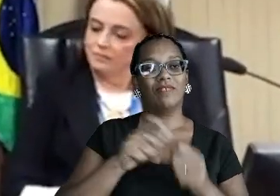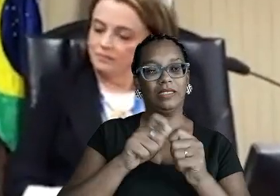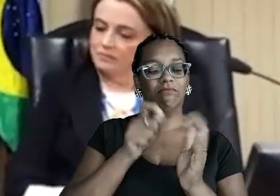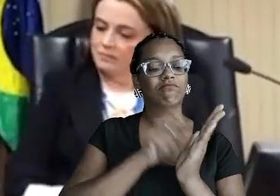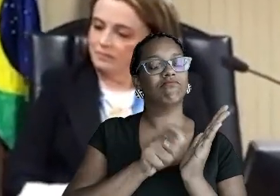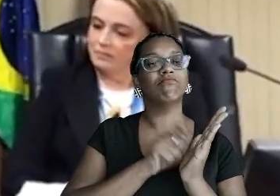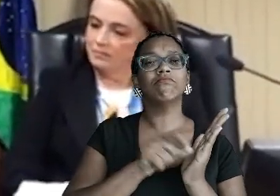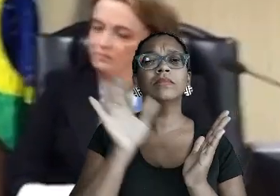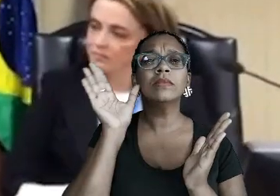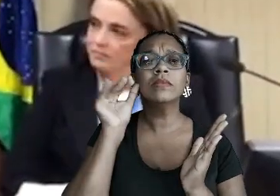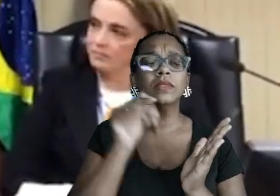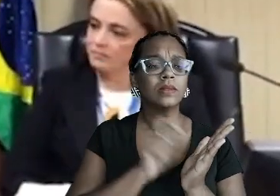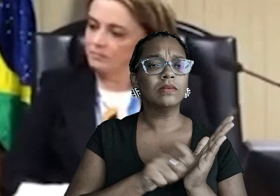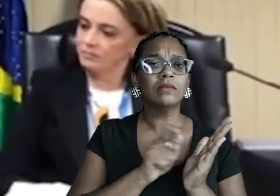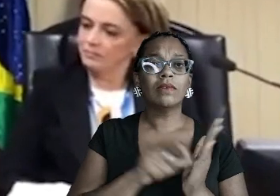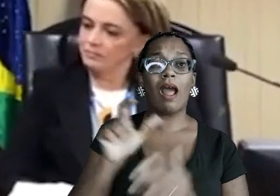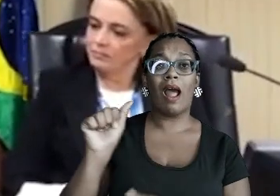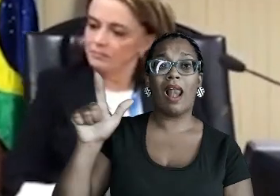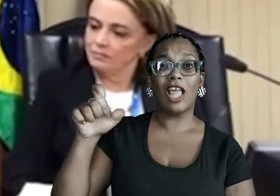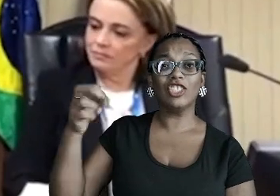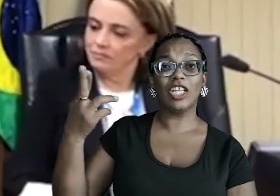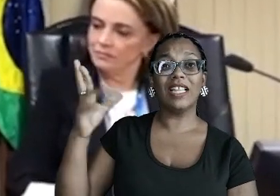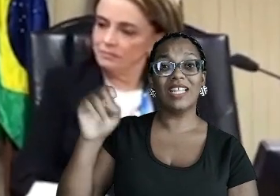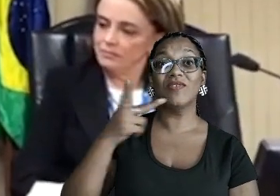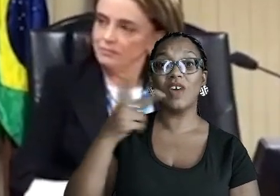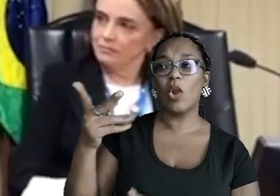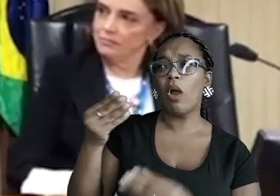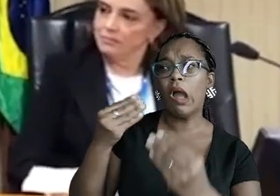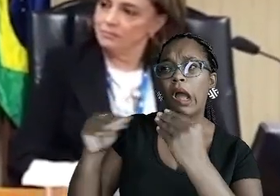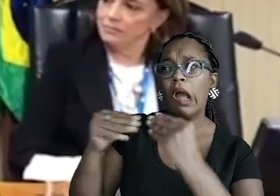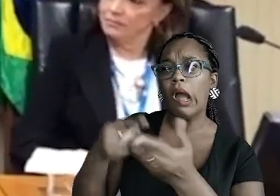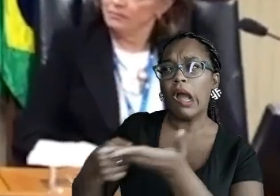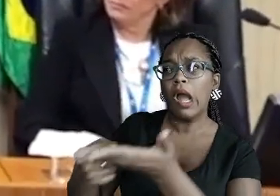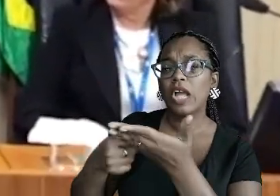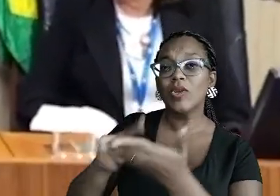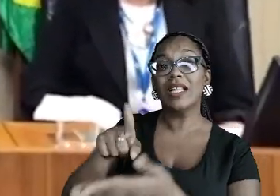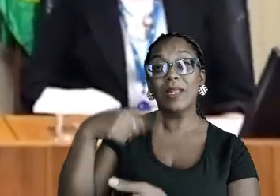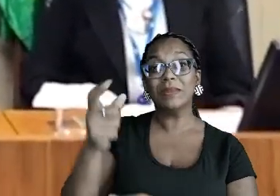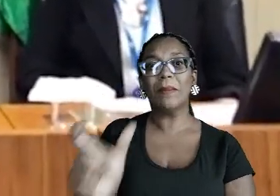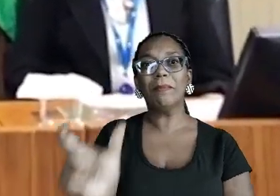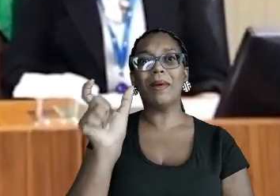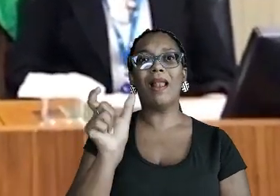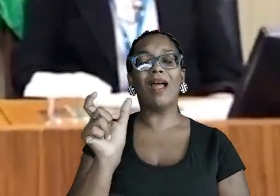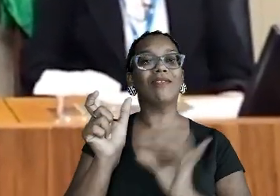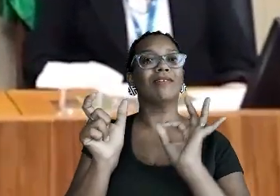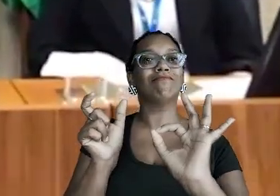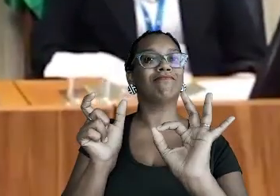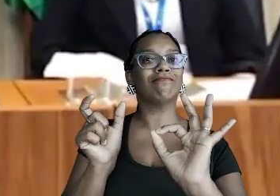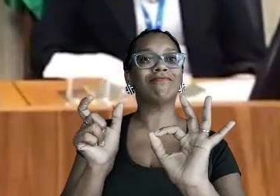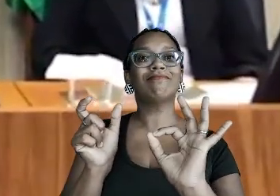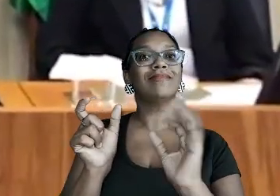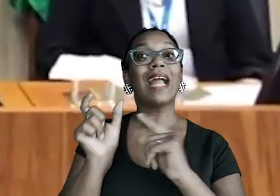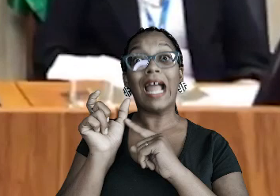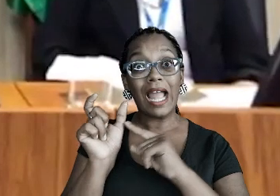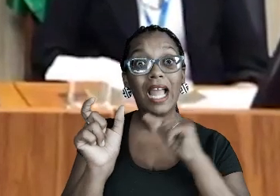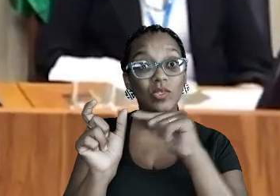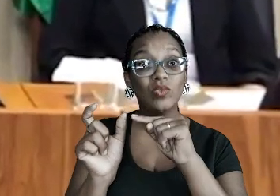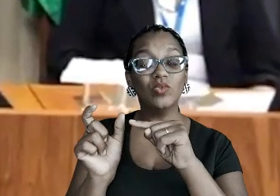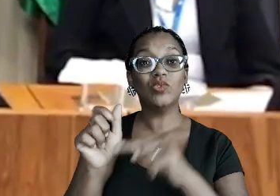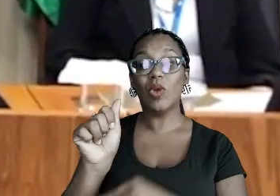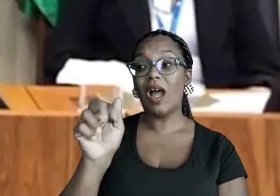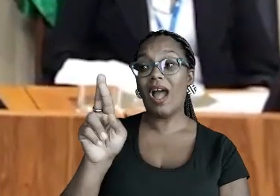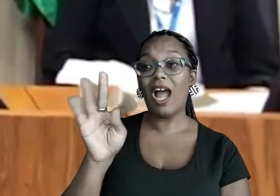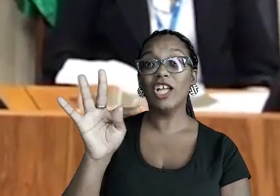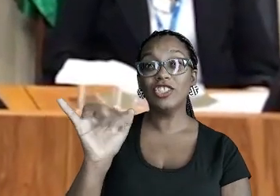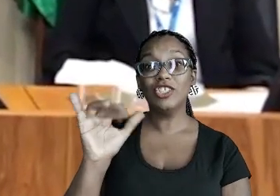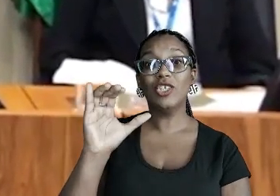alguma anotação Alexandre Pinheiro falou articulação depois essa palavra foi a palavra chave é isso e é isso mesmo